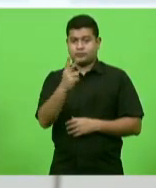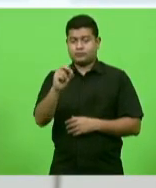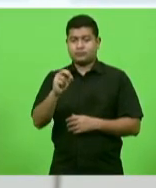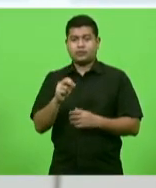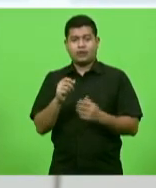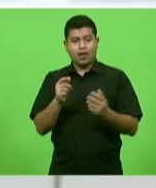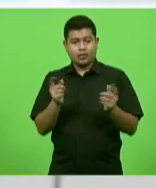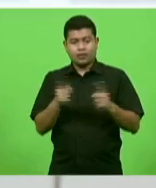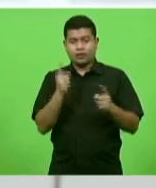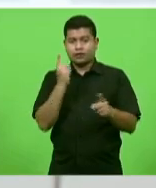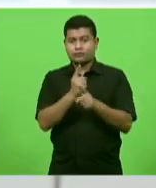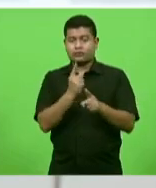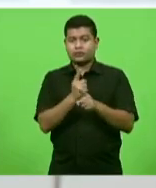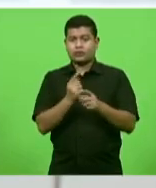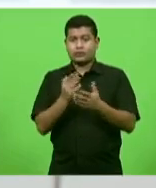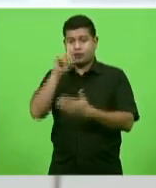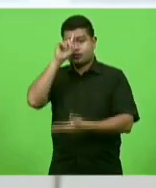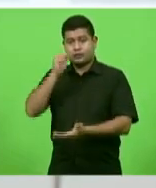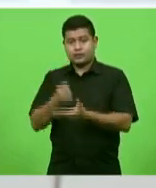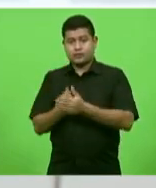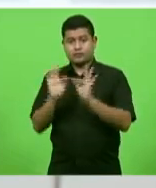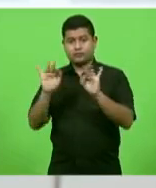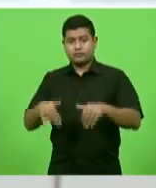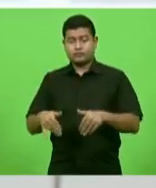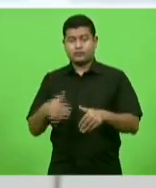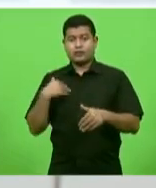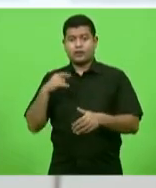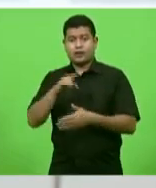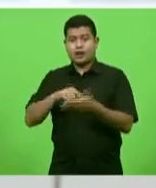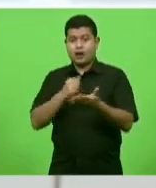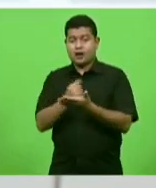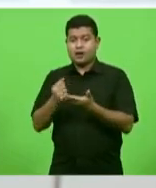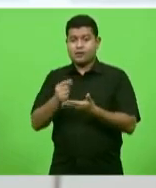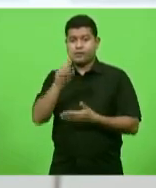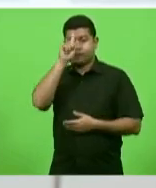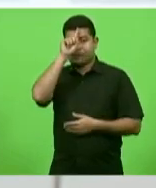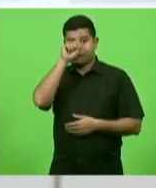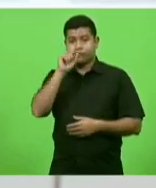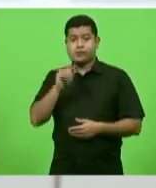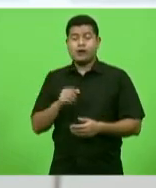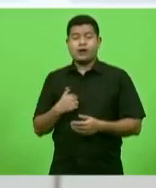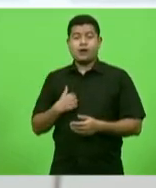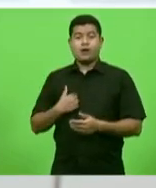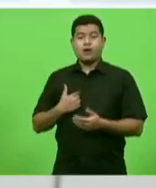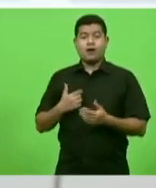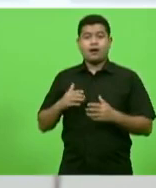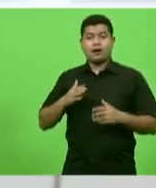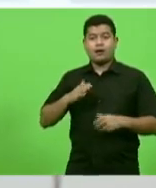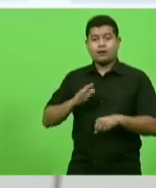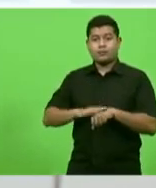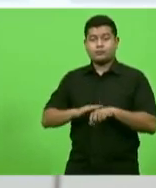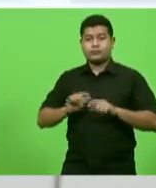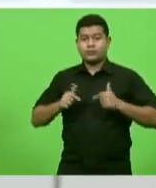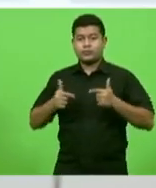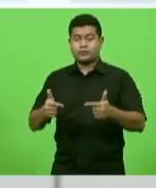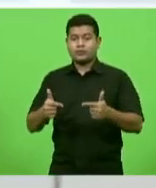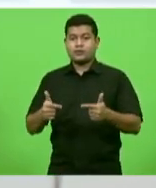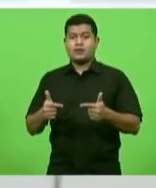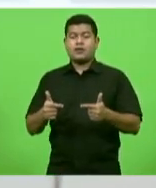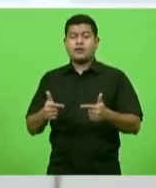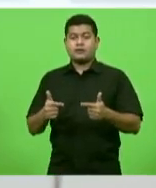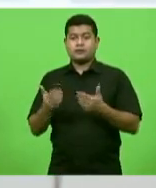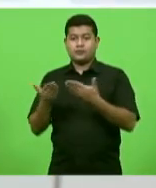claramente que a decisão final da conta da contratação partiu no hospital de campanha